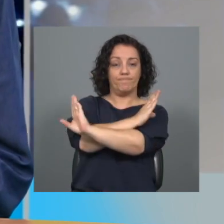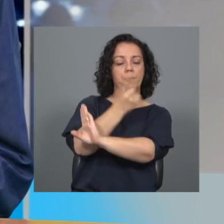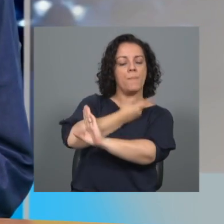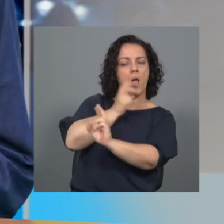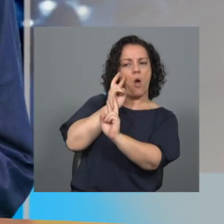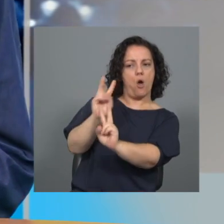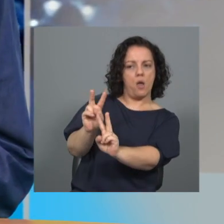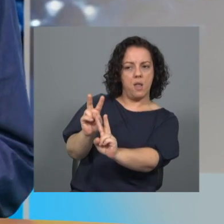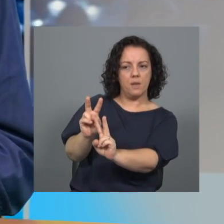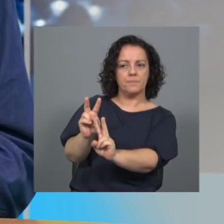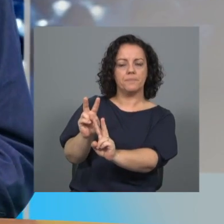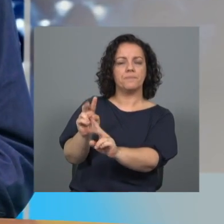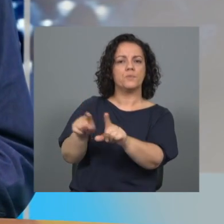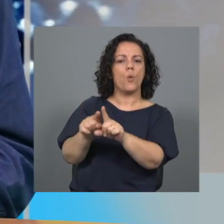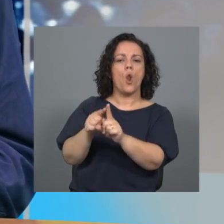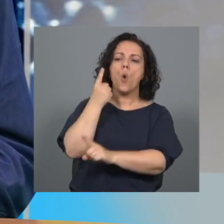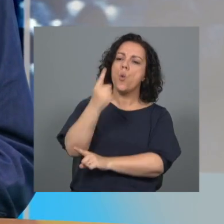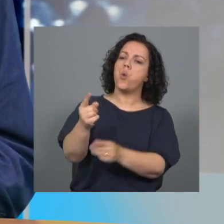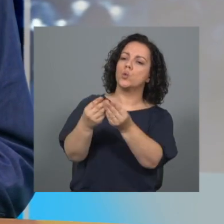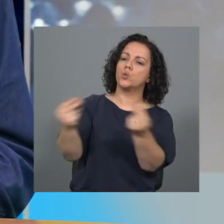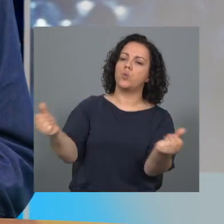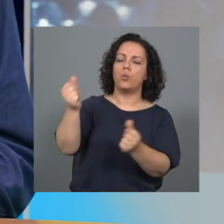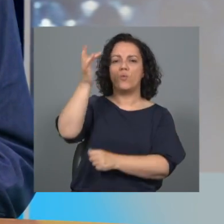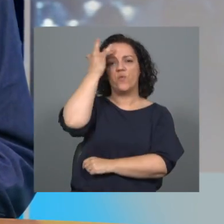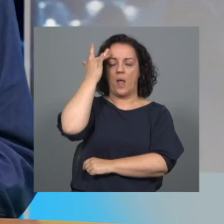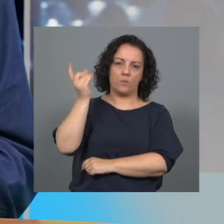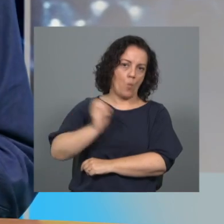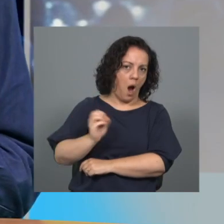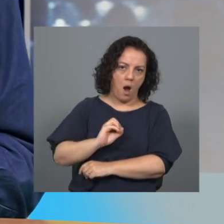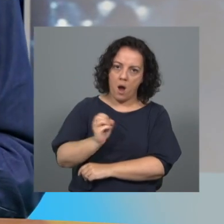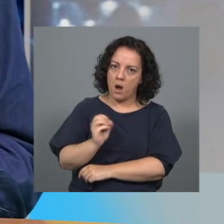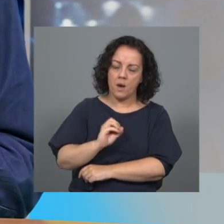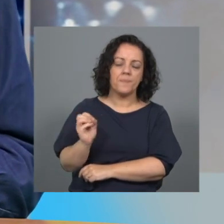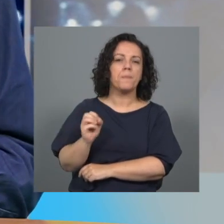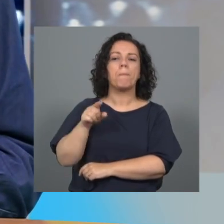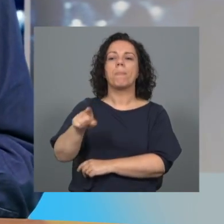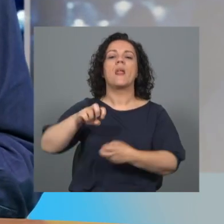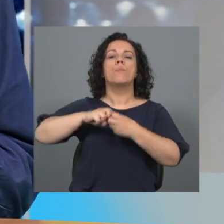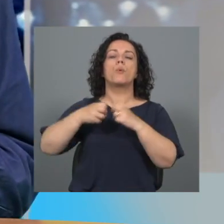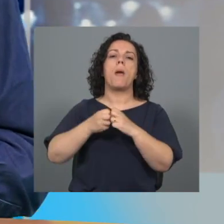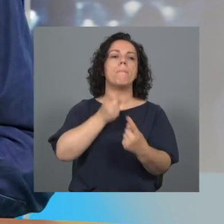perceber que não há uma solução fácil. Não há aqui, isto não é um problema preto e